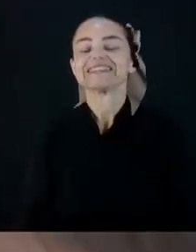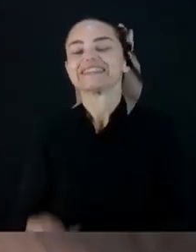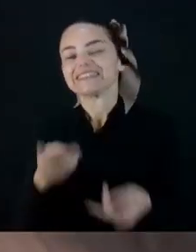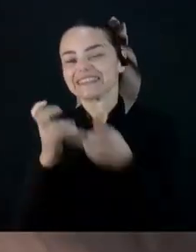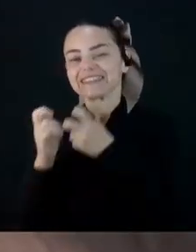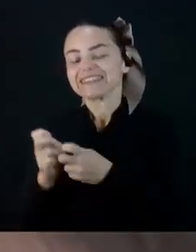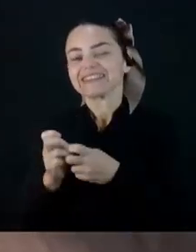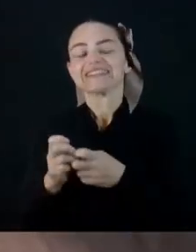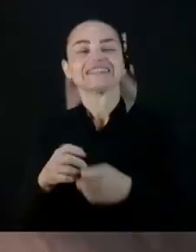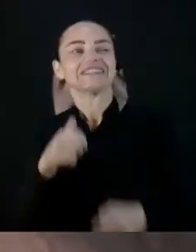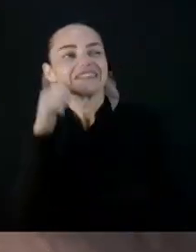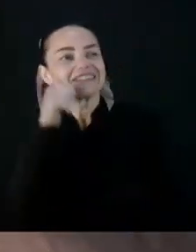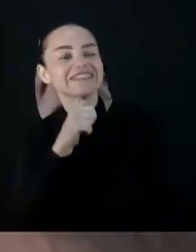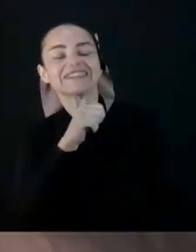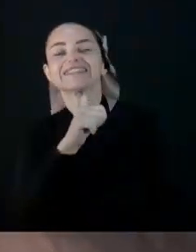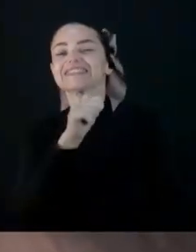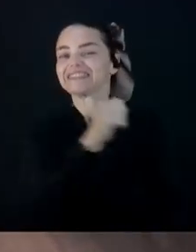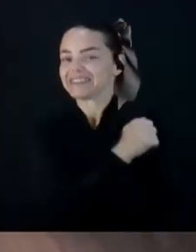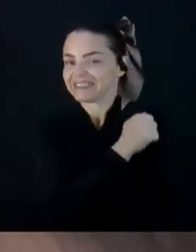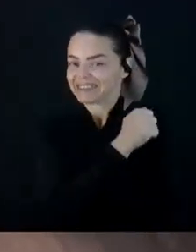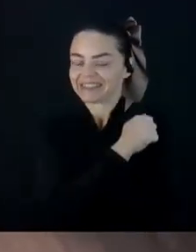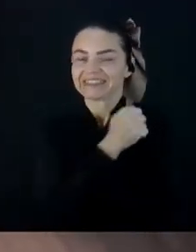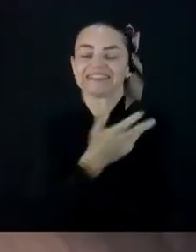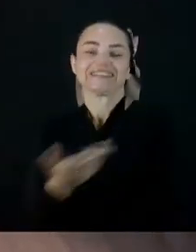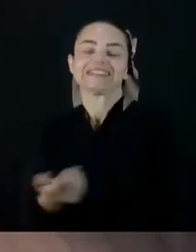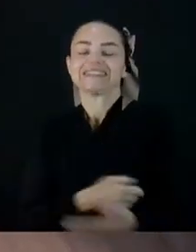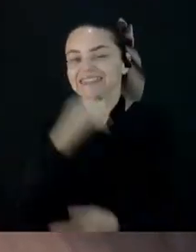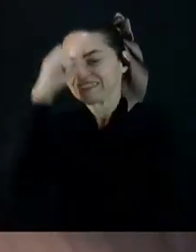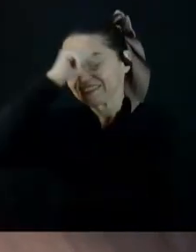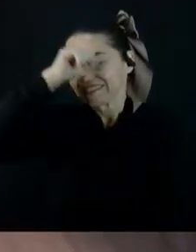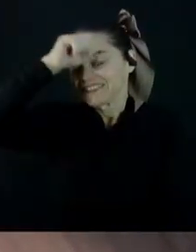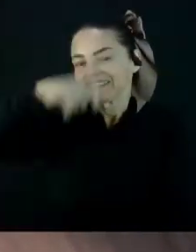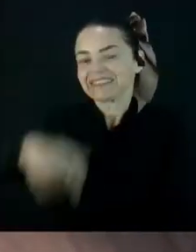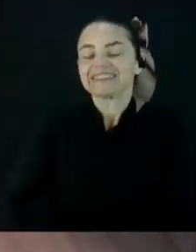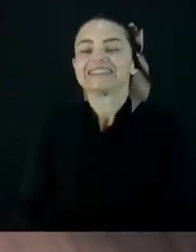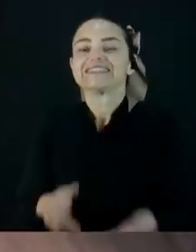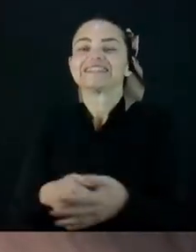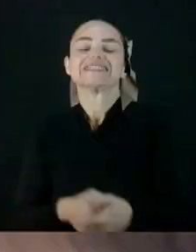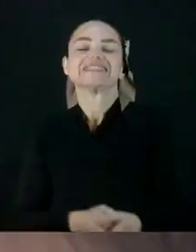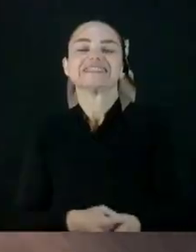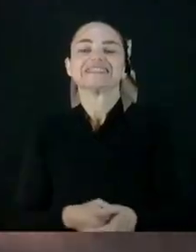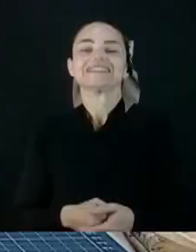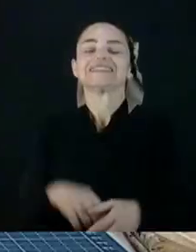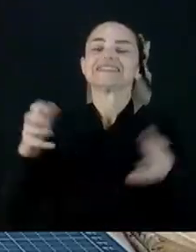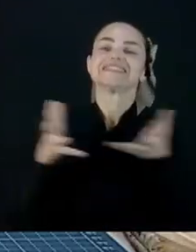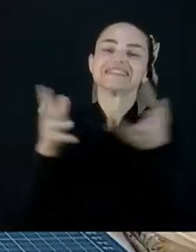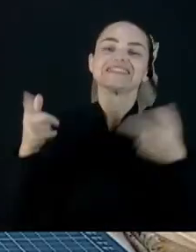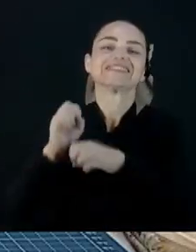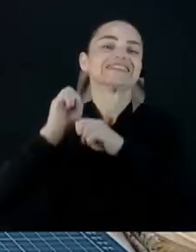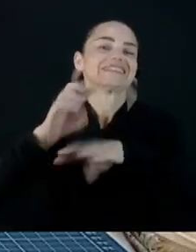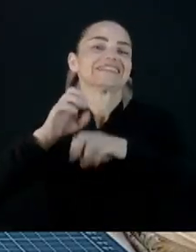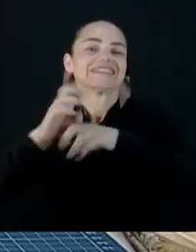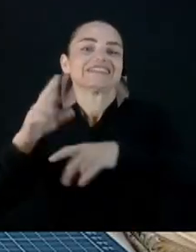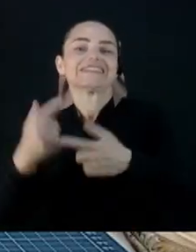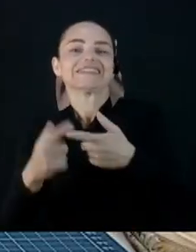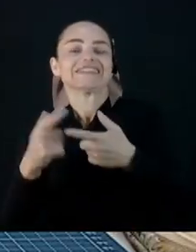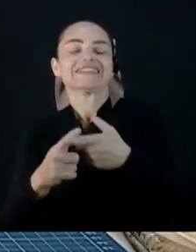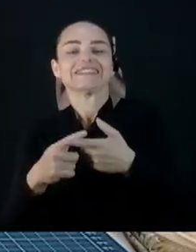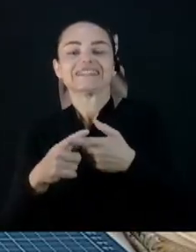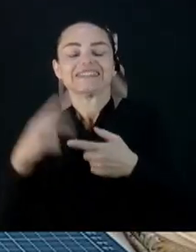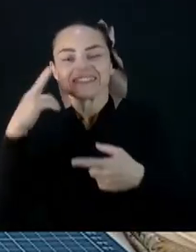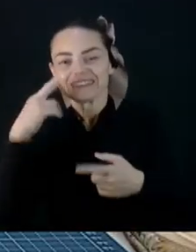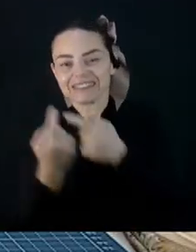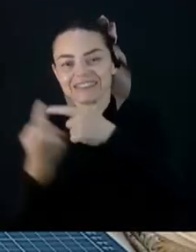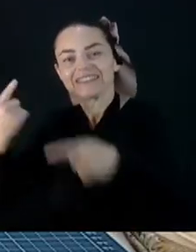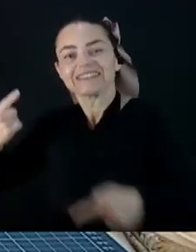elas aprendendo um pouco sobre isso também? Gente, como que é ensinar? É maravilhoso ensinar, porque eu me vejo lá atrás, né, nas